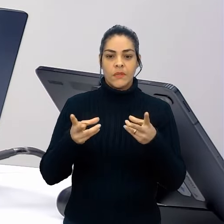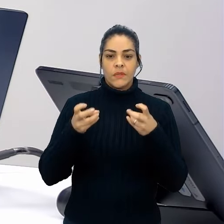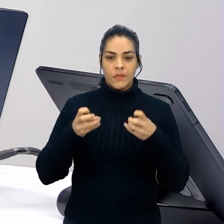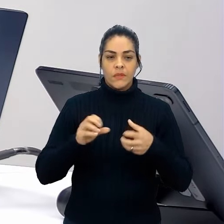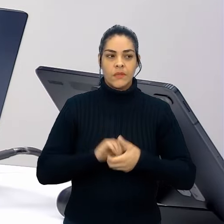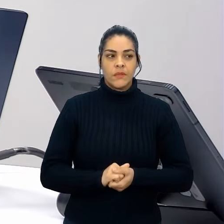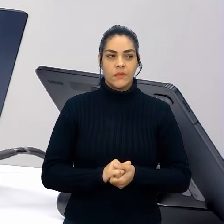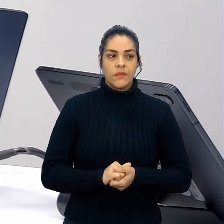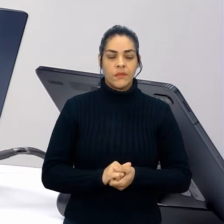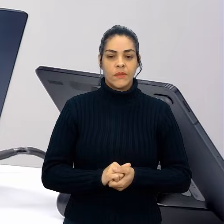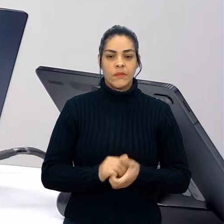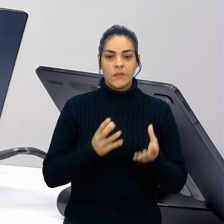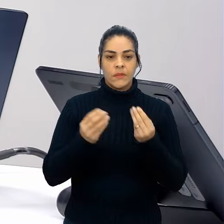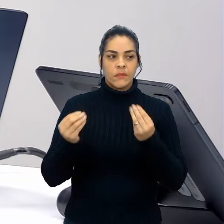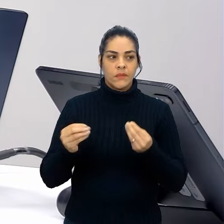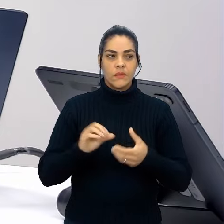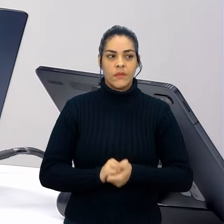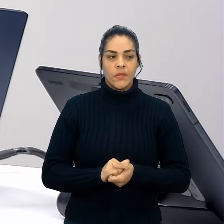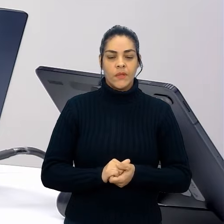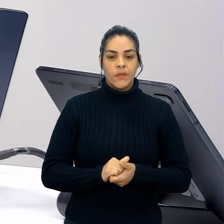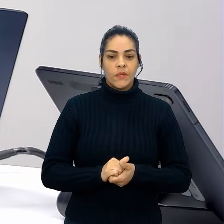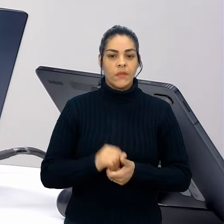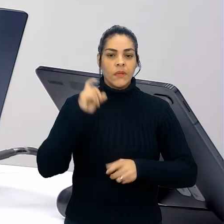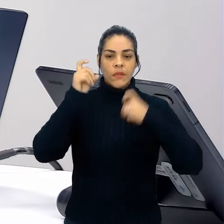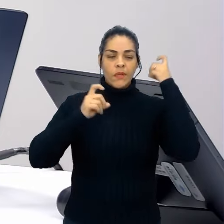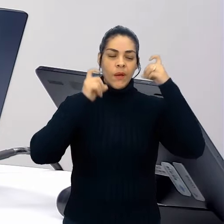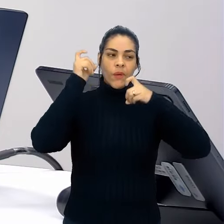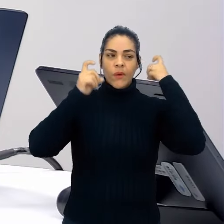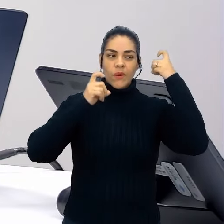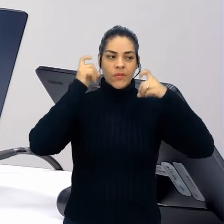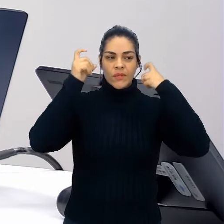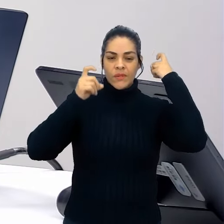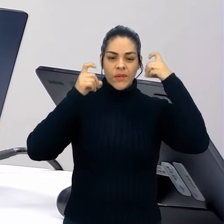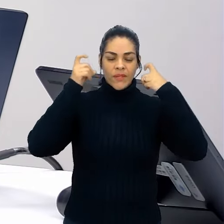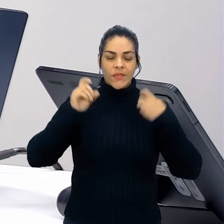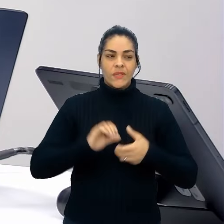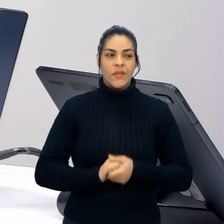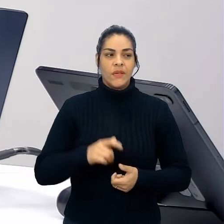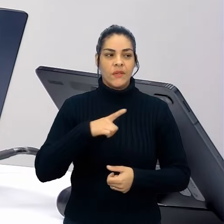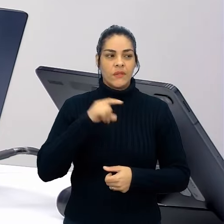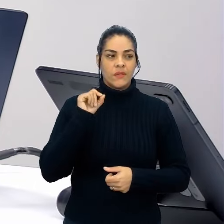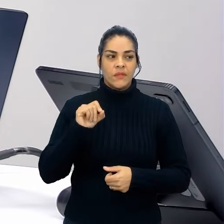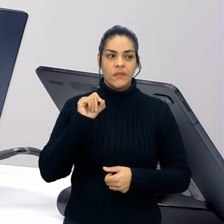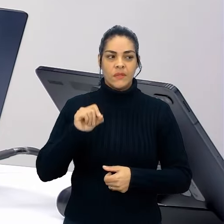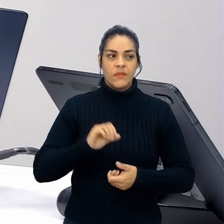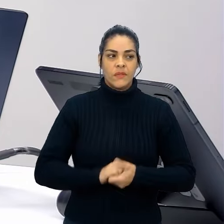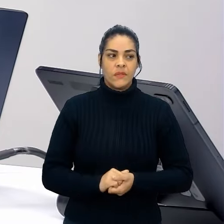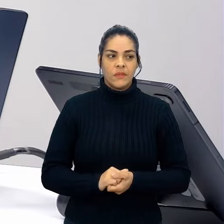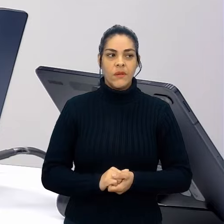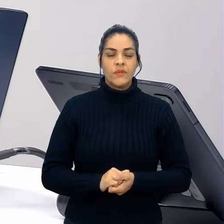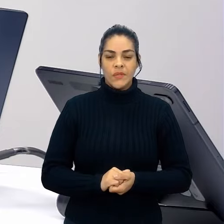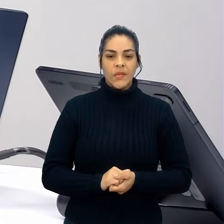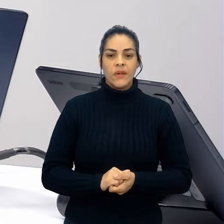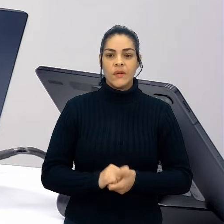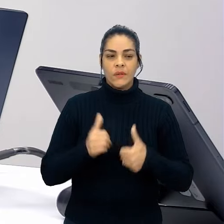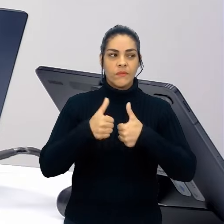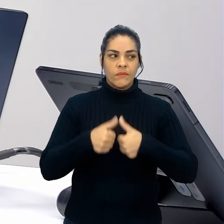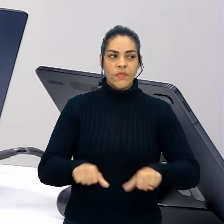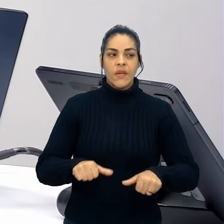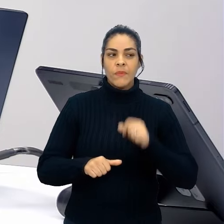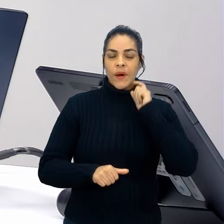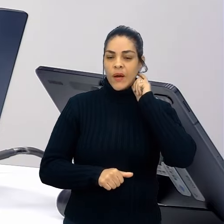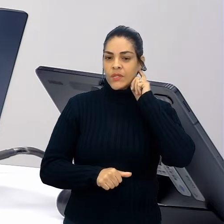estão muito, muito, muito preocupados, e a gente percebe isso. Eu, como professora, também ficaria e fico também vendo